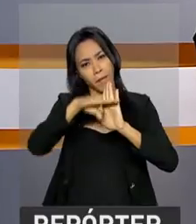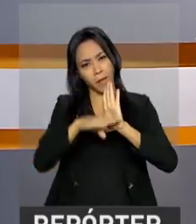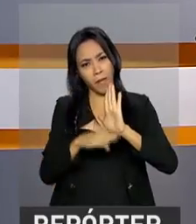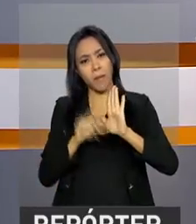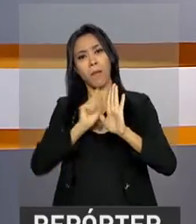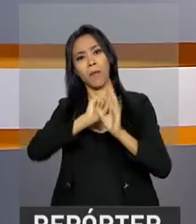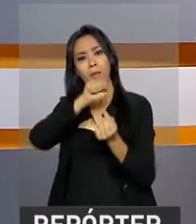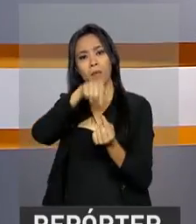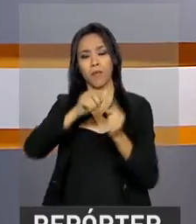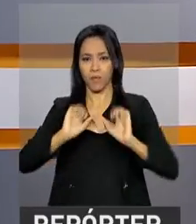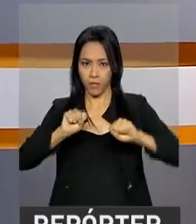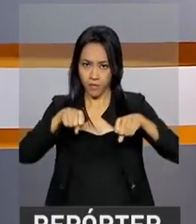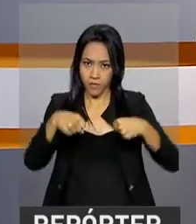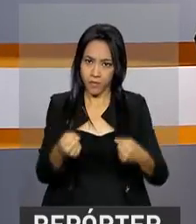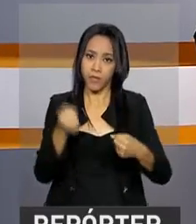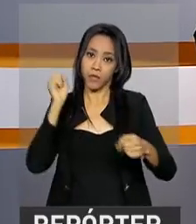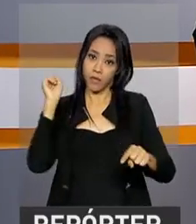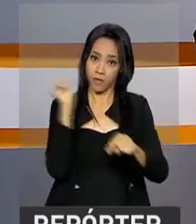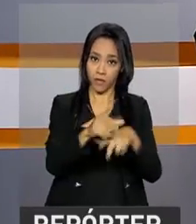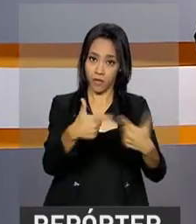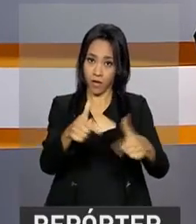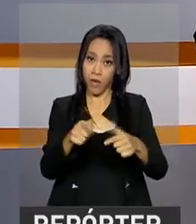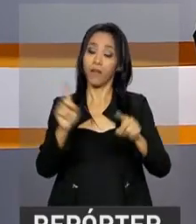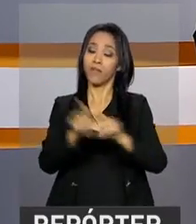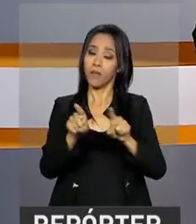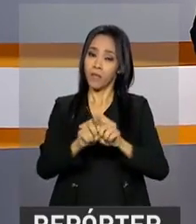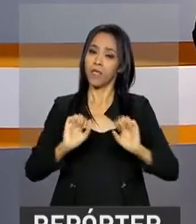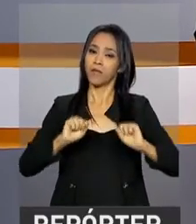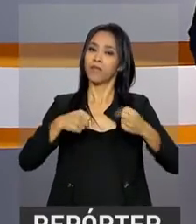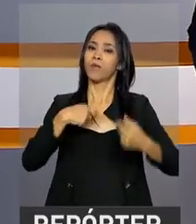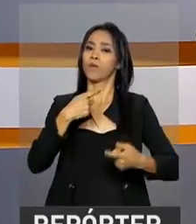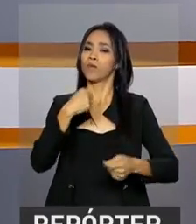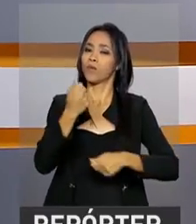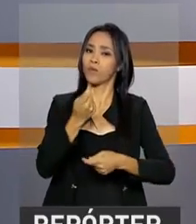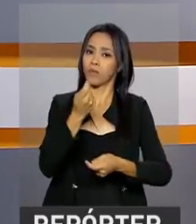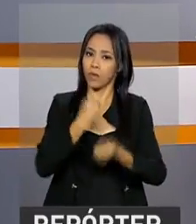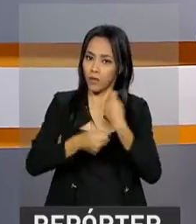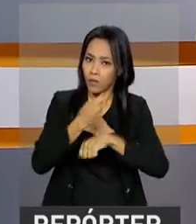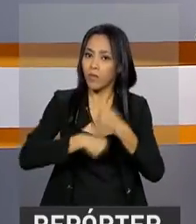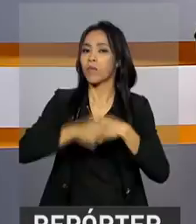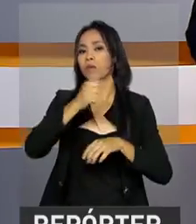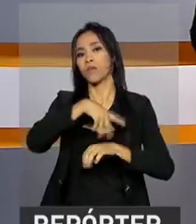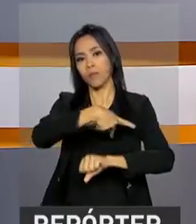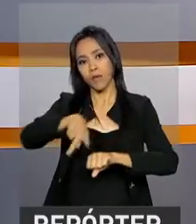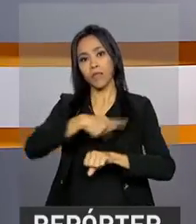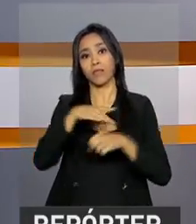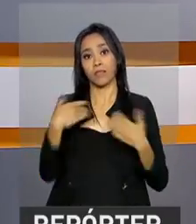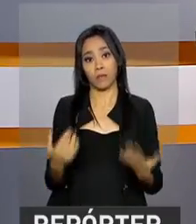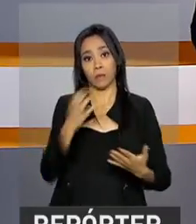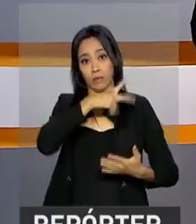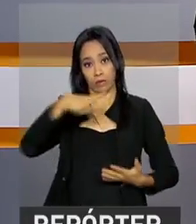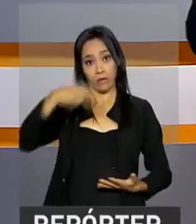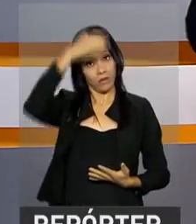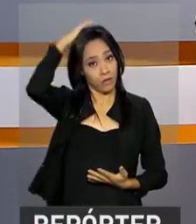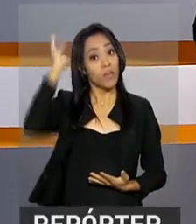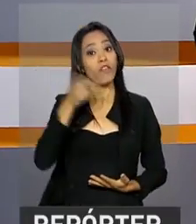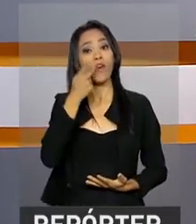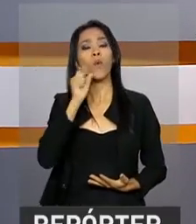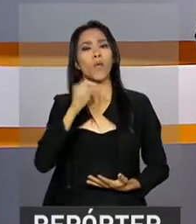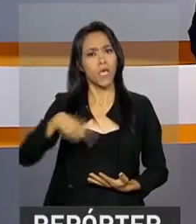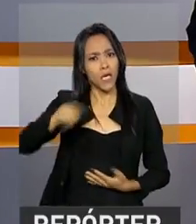para a retomada do emprego e do crescimento do país. O presidente Temer disse que os investidores